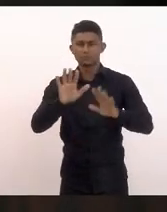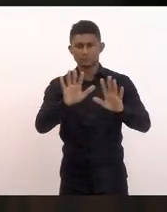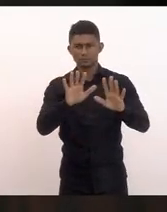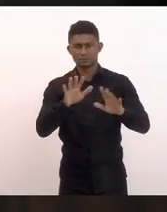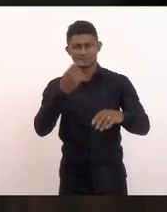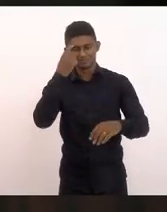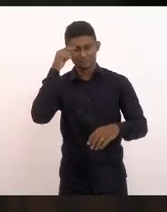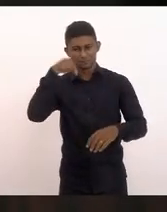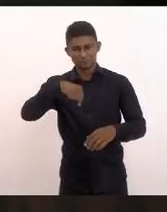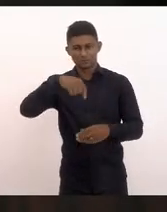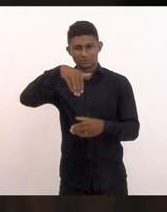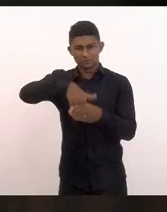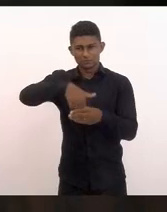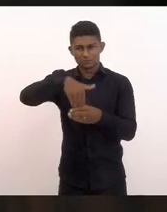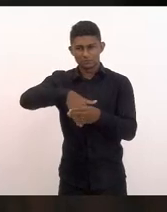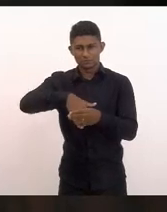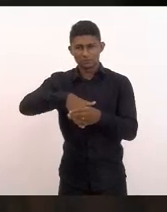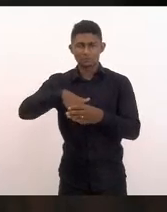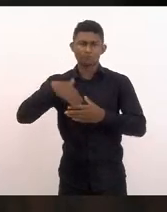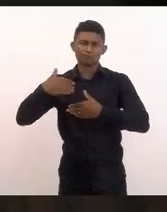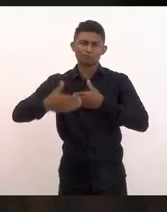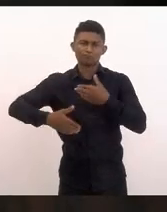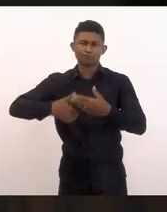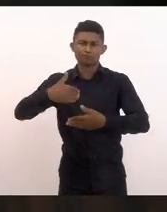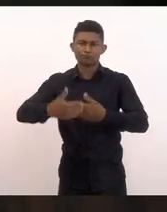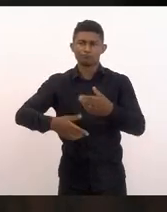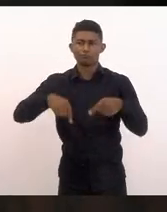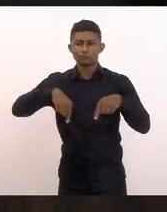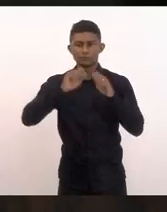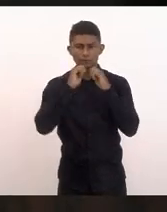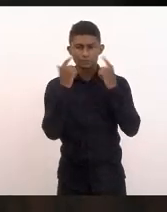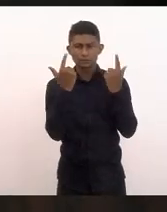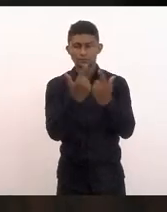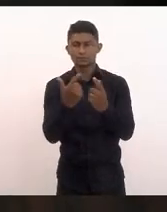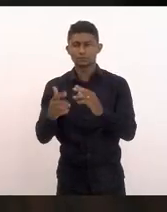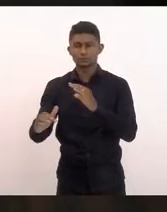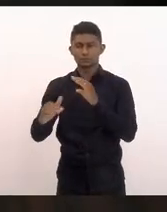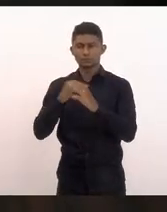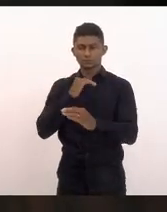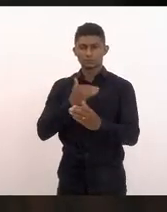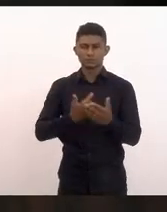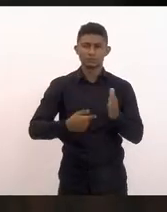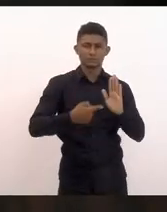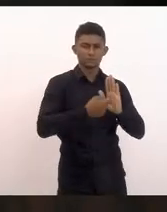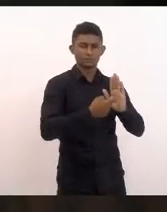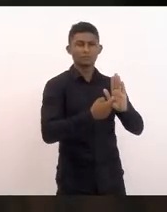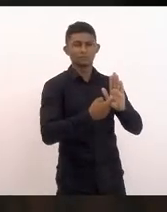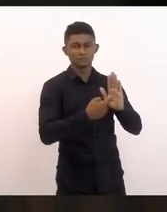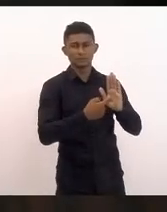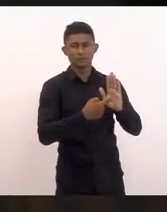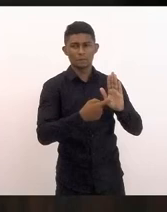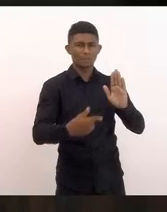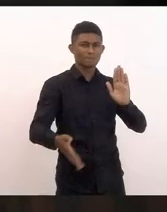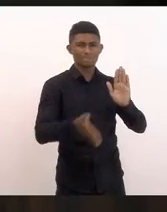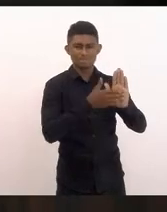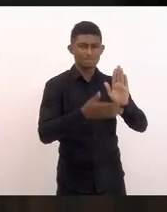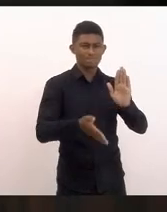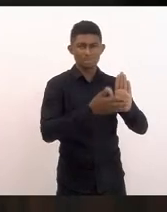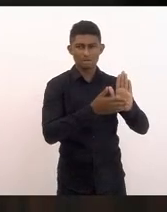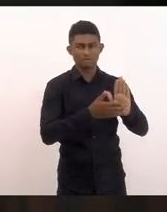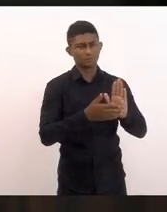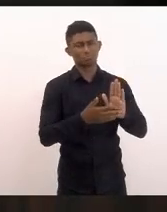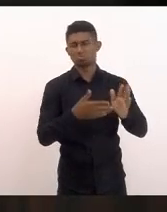essa votação, qualquer mensagem que venha para essa casa, ela não será pautada. Pode ser uma